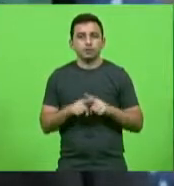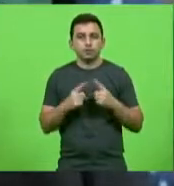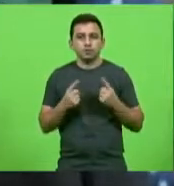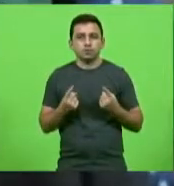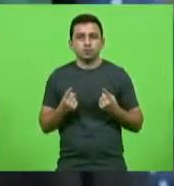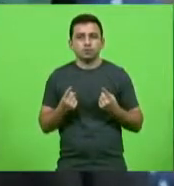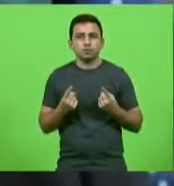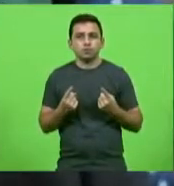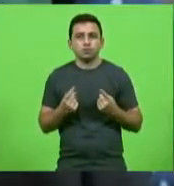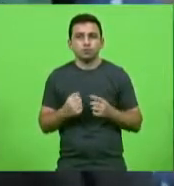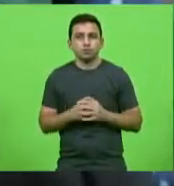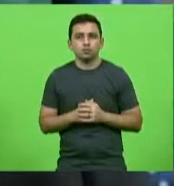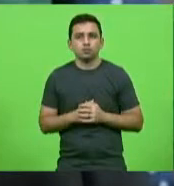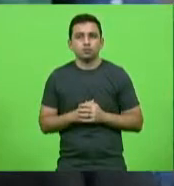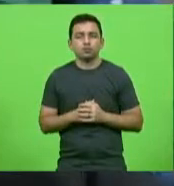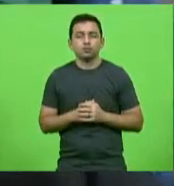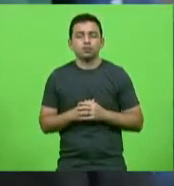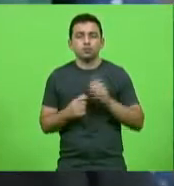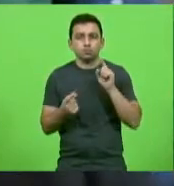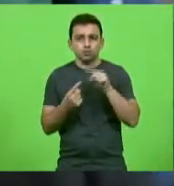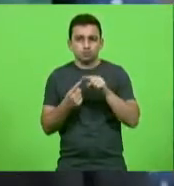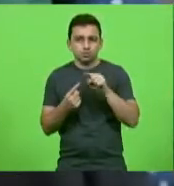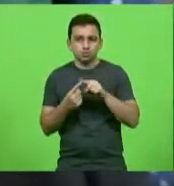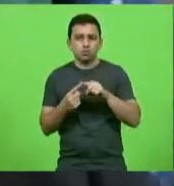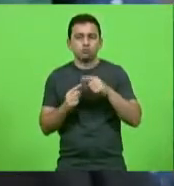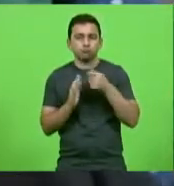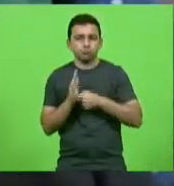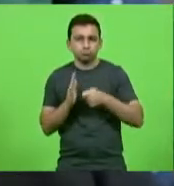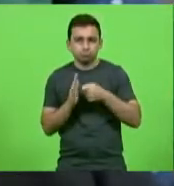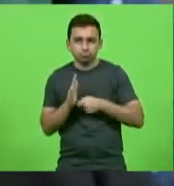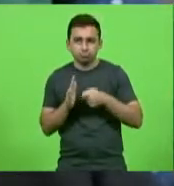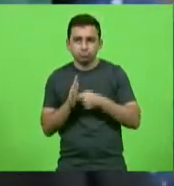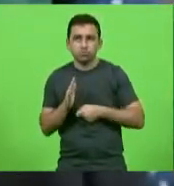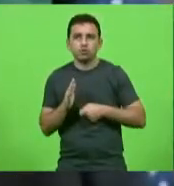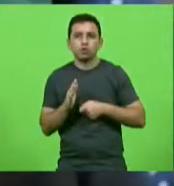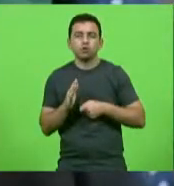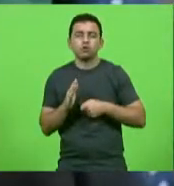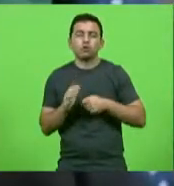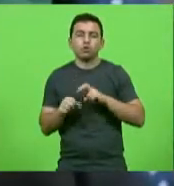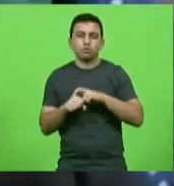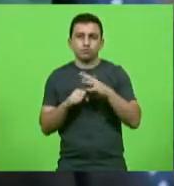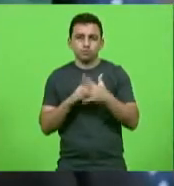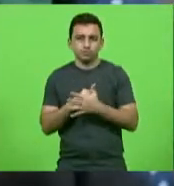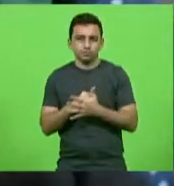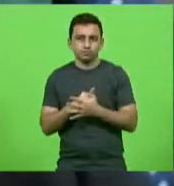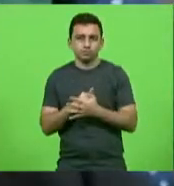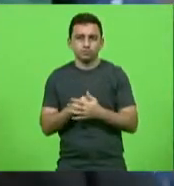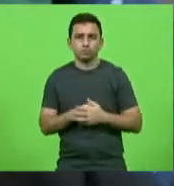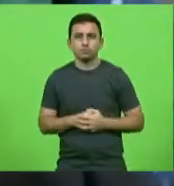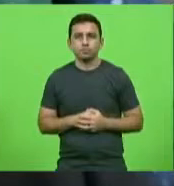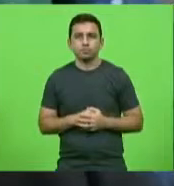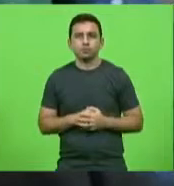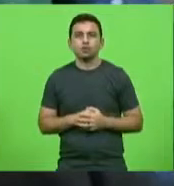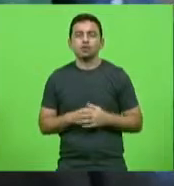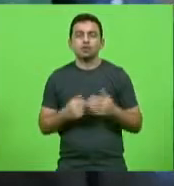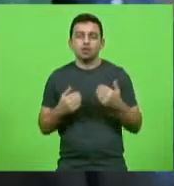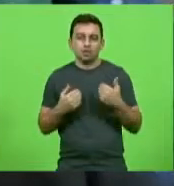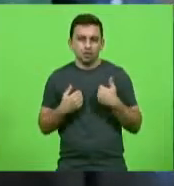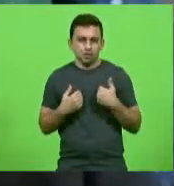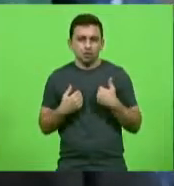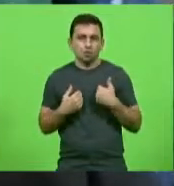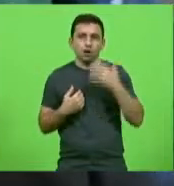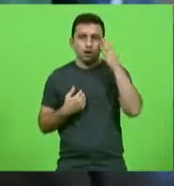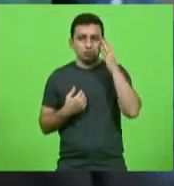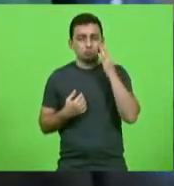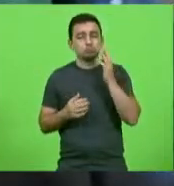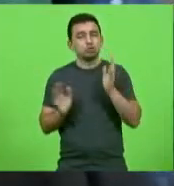para suas unidades de saúde, objetivando o enfrentamento à Covid-19. Dito isto, considero como